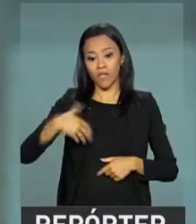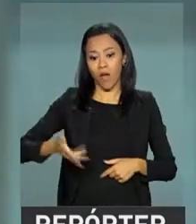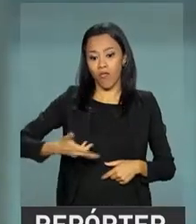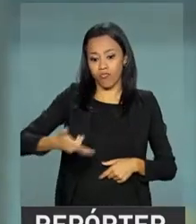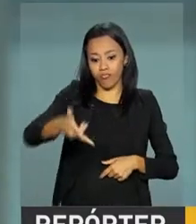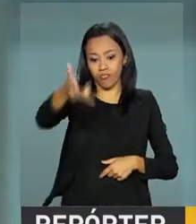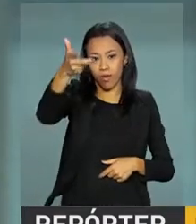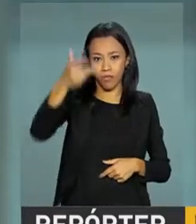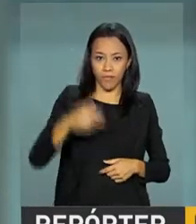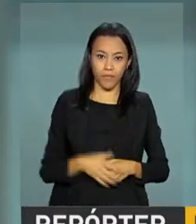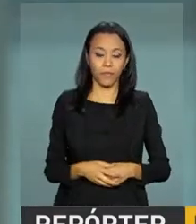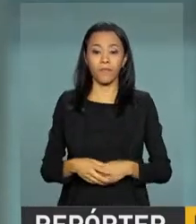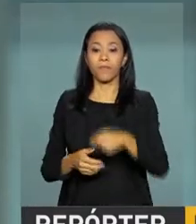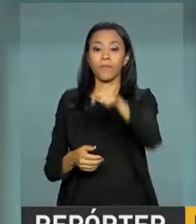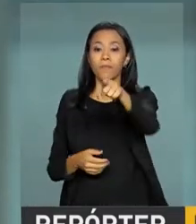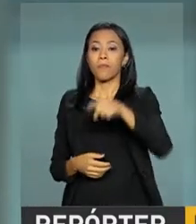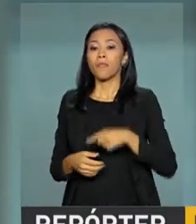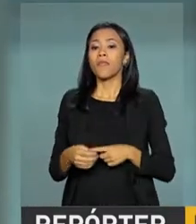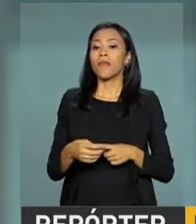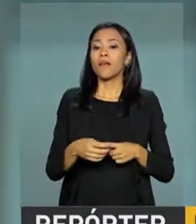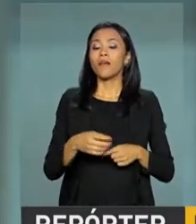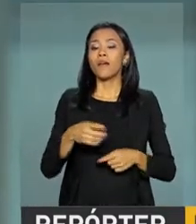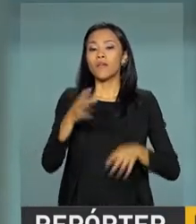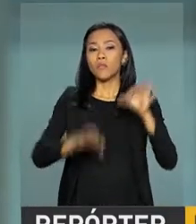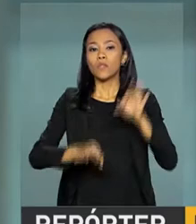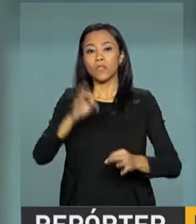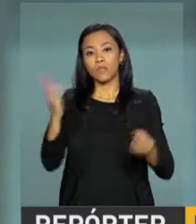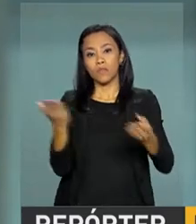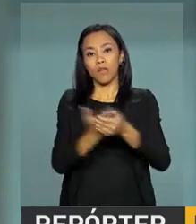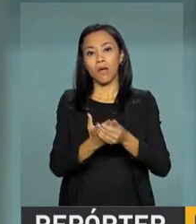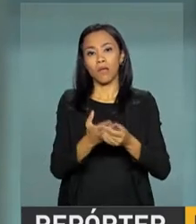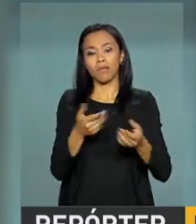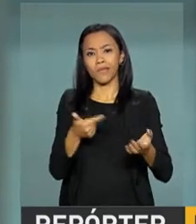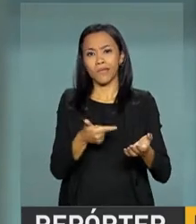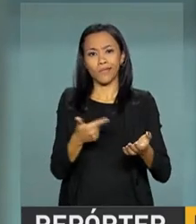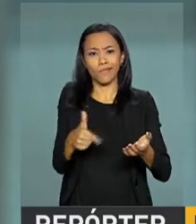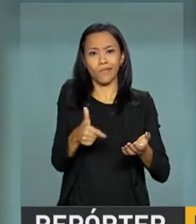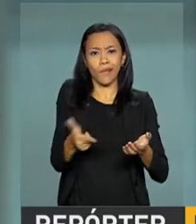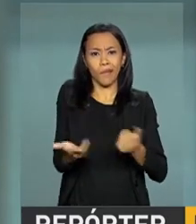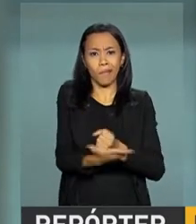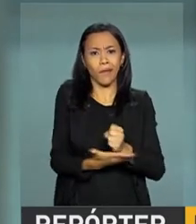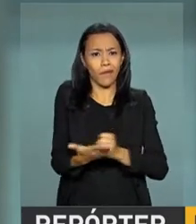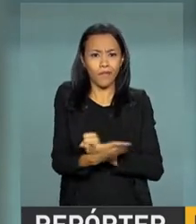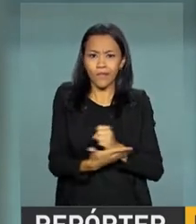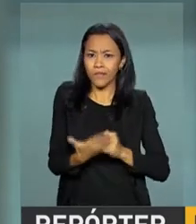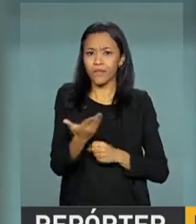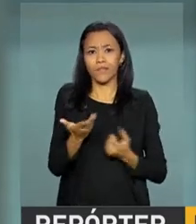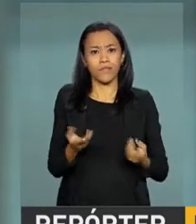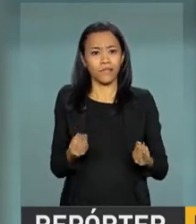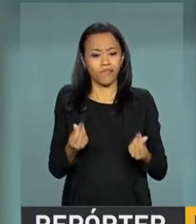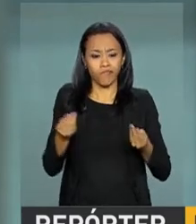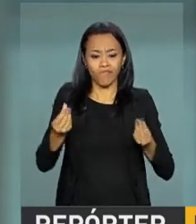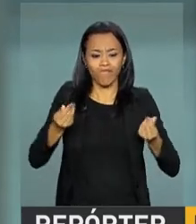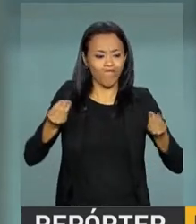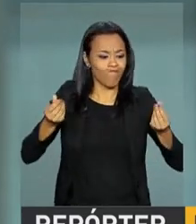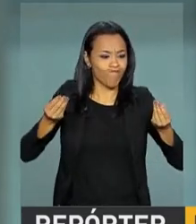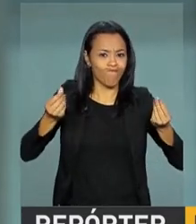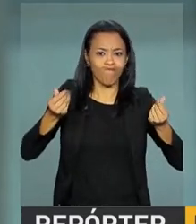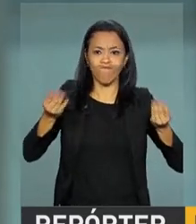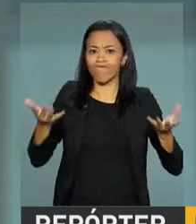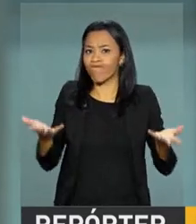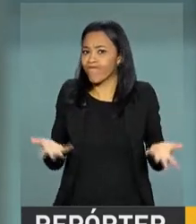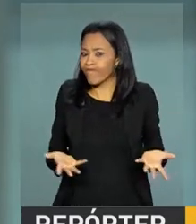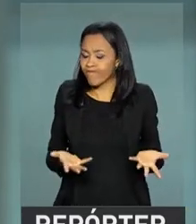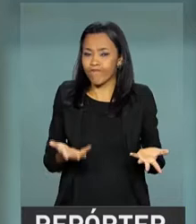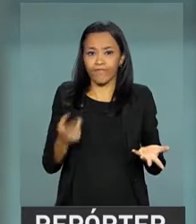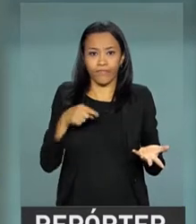responsabilização pelas ações que não tiverem fundamento e ao mesmo tempo transcendência dos temas recuo